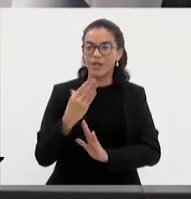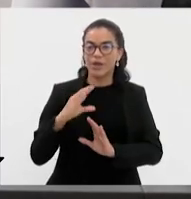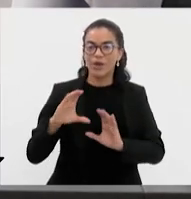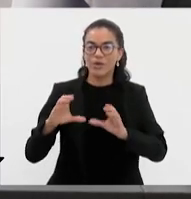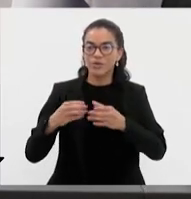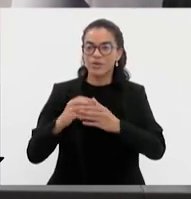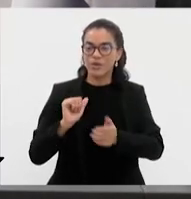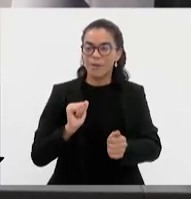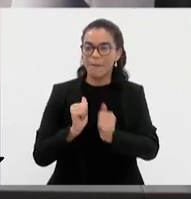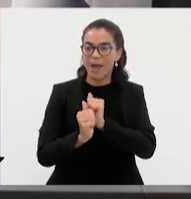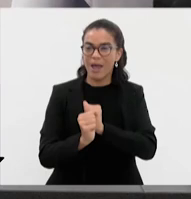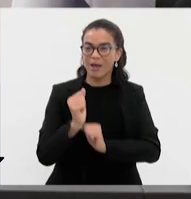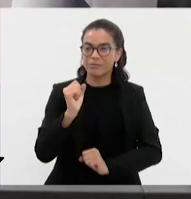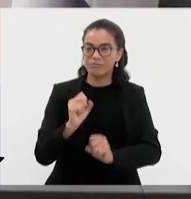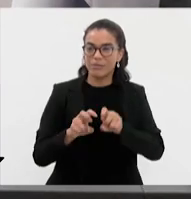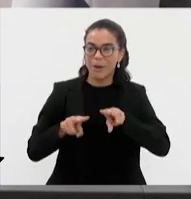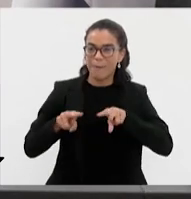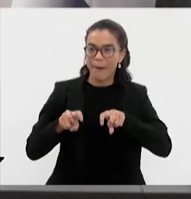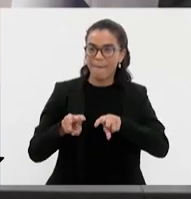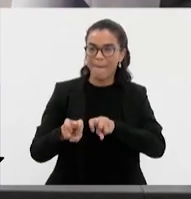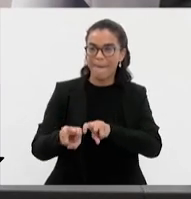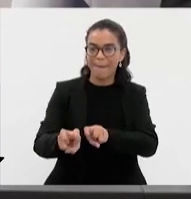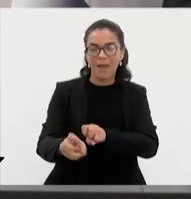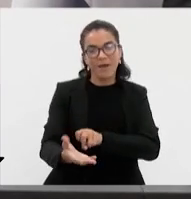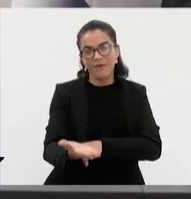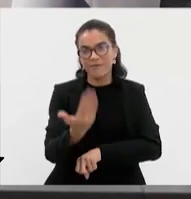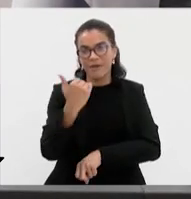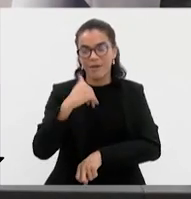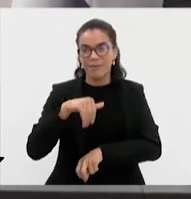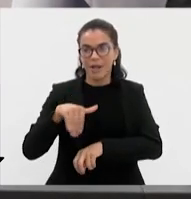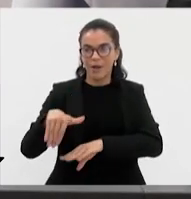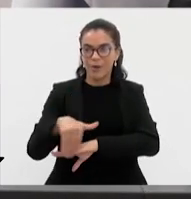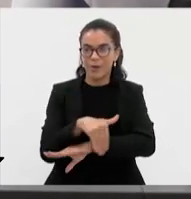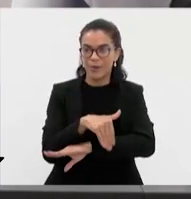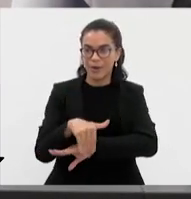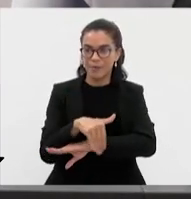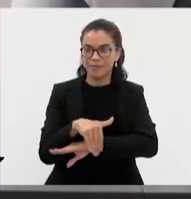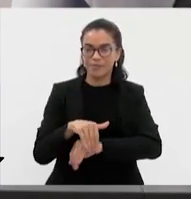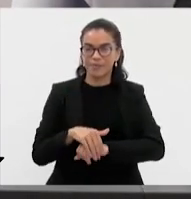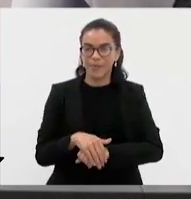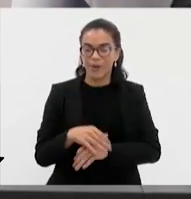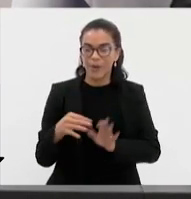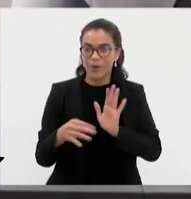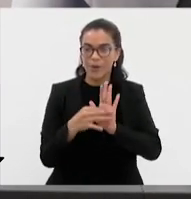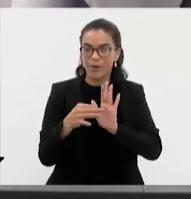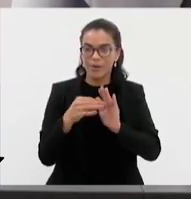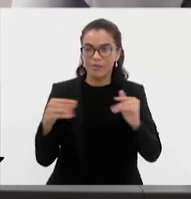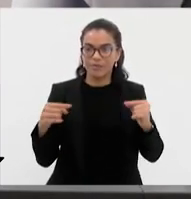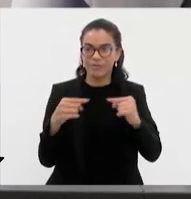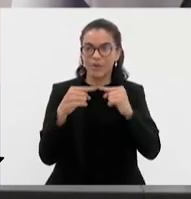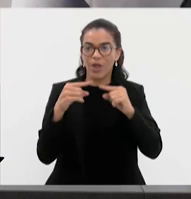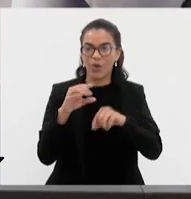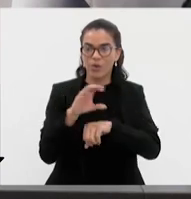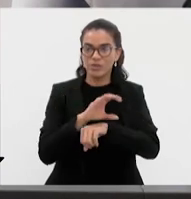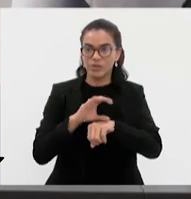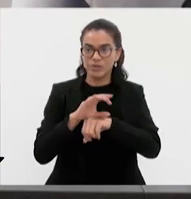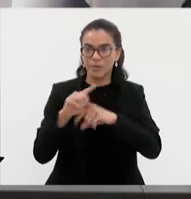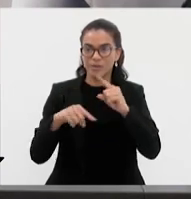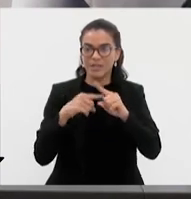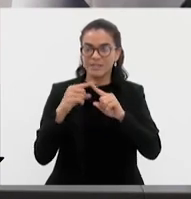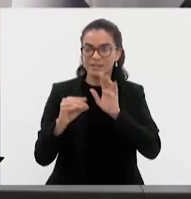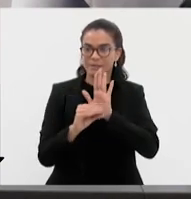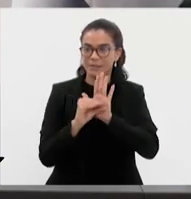de corridas de rua, denominado Vem para a Rua. Vem para a Rua. Parecer pela constitucionalidade com